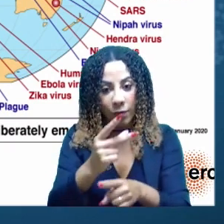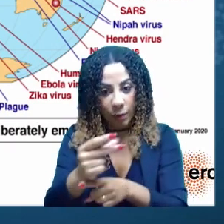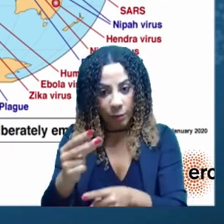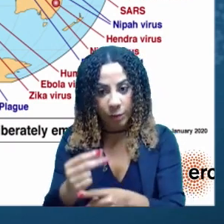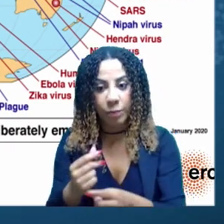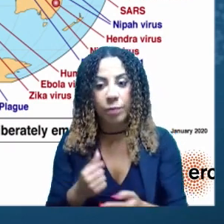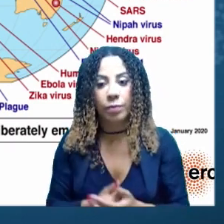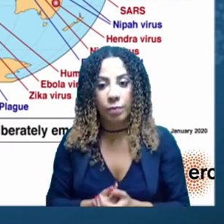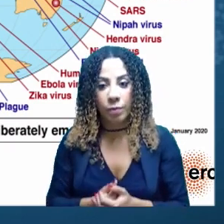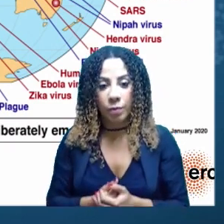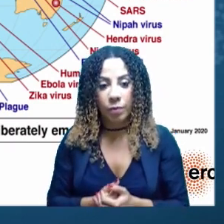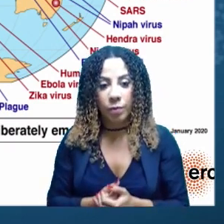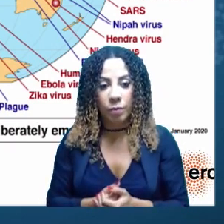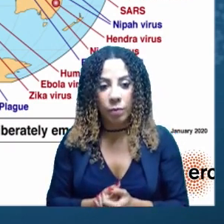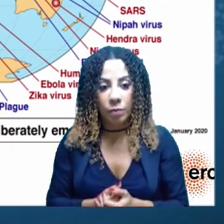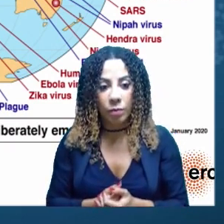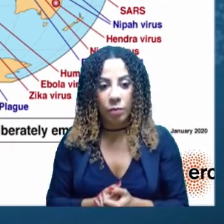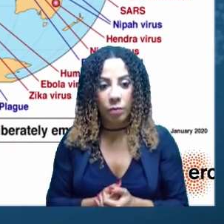Bernal,